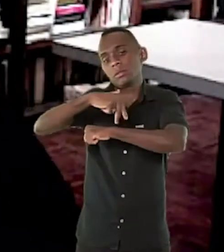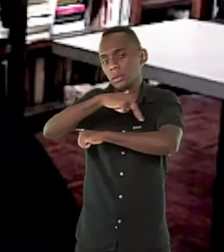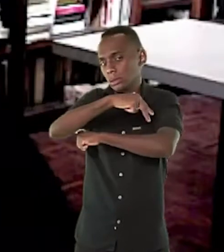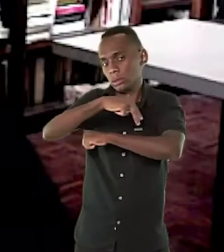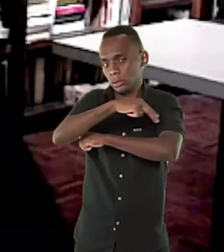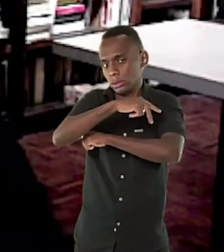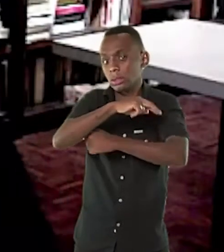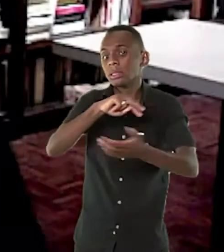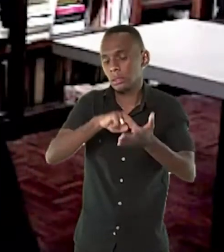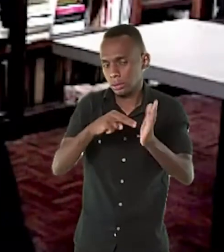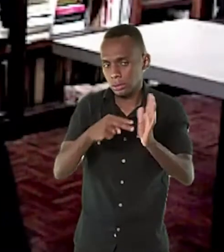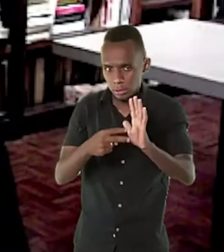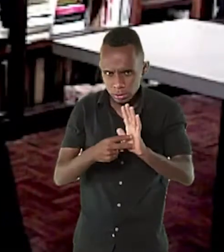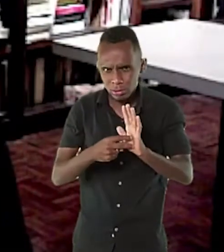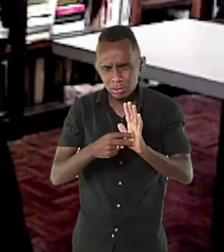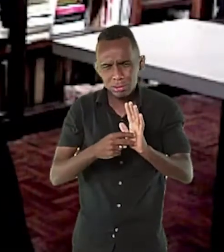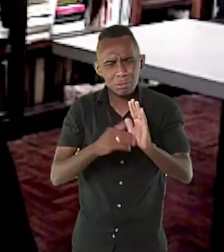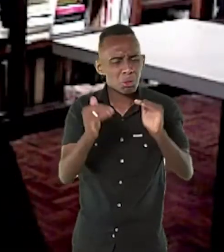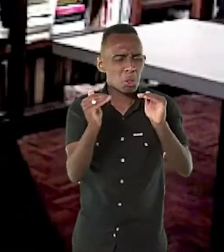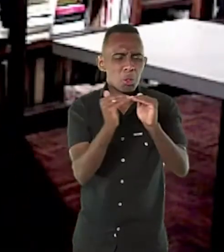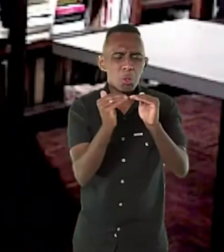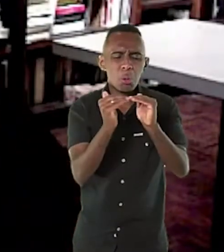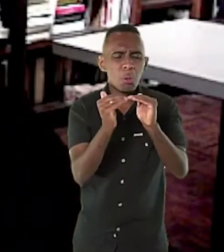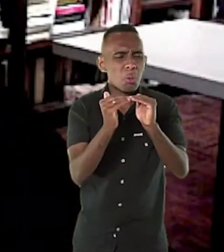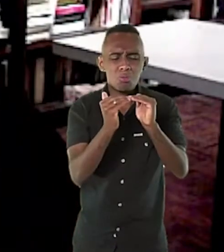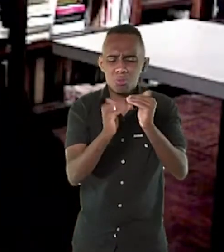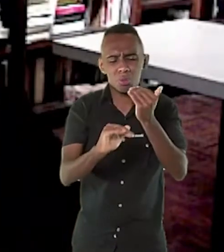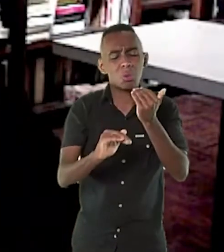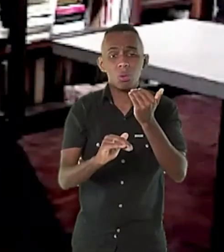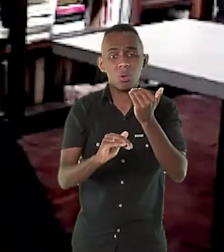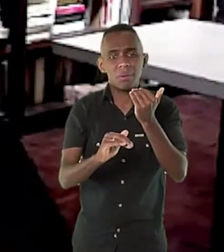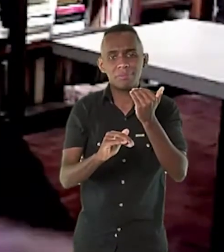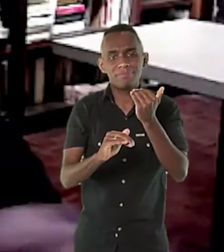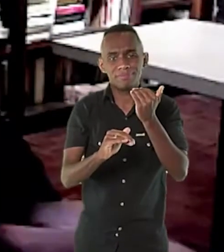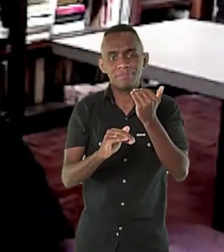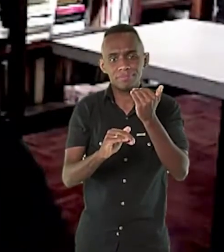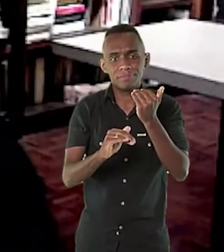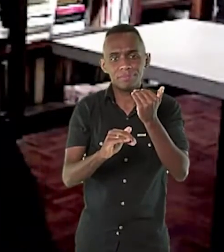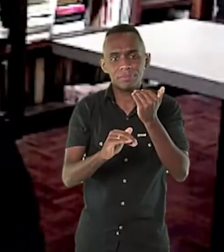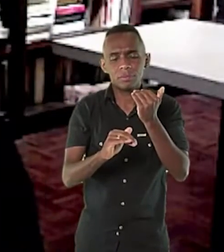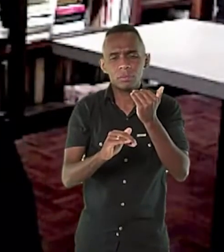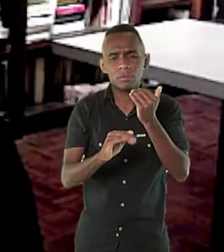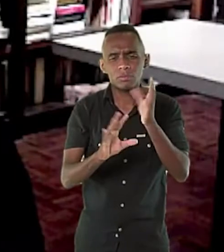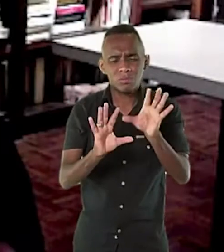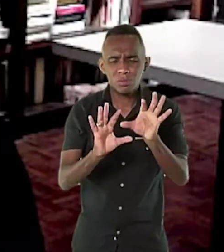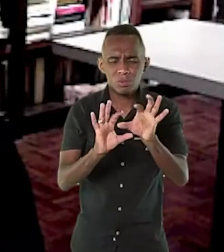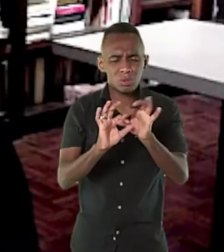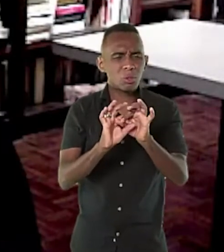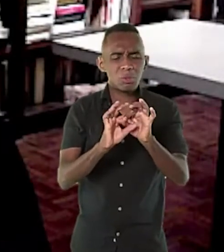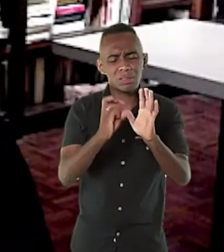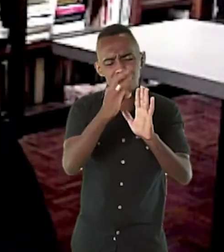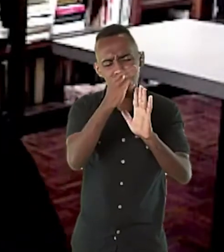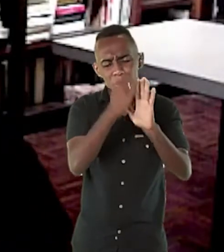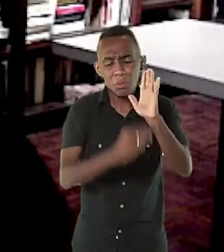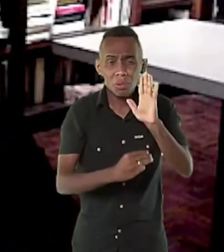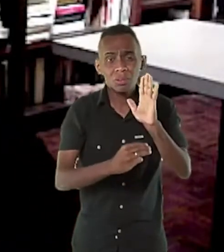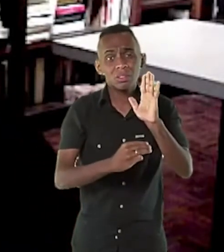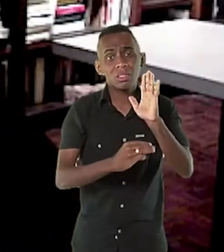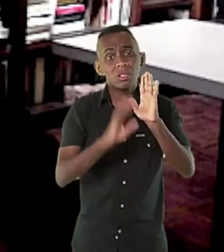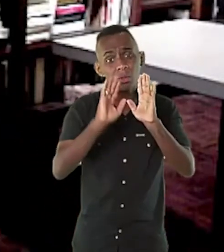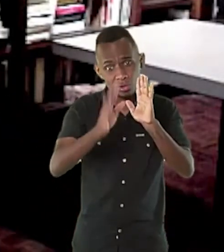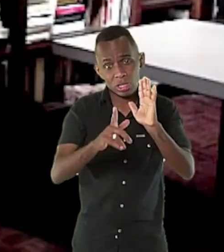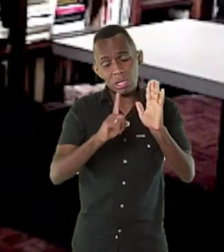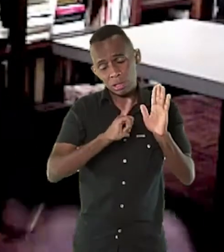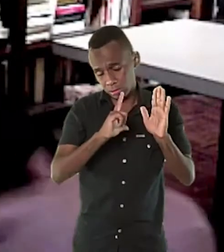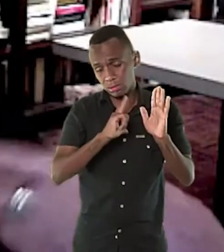que saem da retórica normativa, que não se encaixam nesses modelos